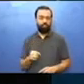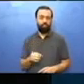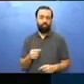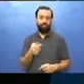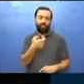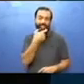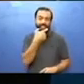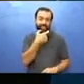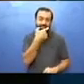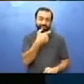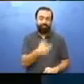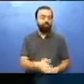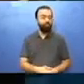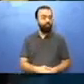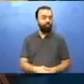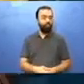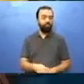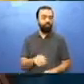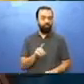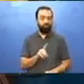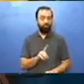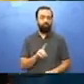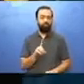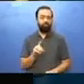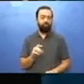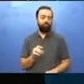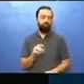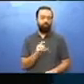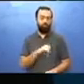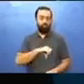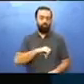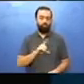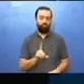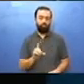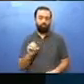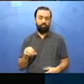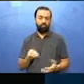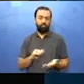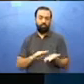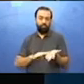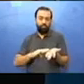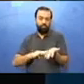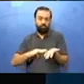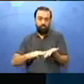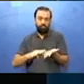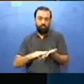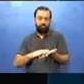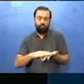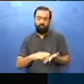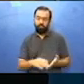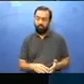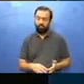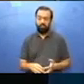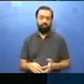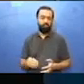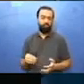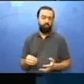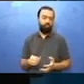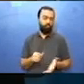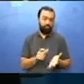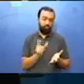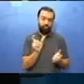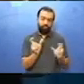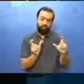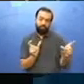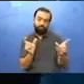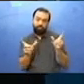Comer biscoito. E 9 e 10 eram comer pastéis. E aqui eu coloquei pastel. Então, vocês deveriam colocar uma dessas